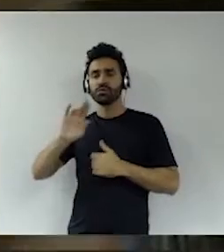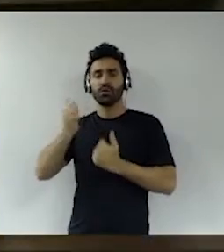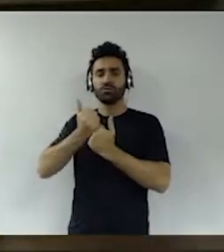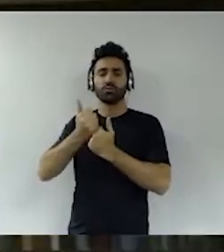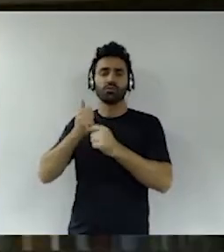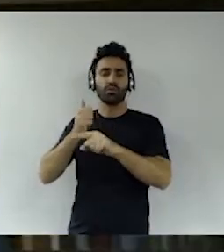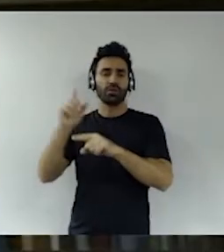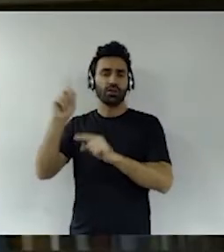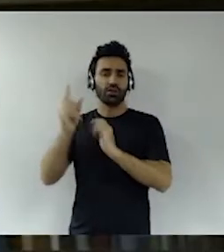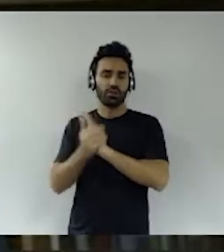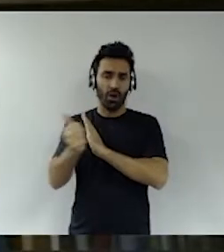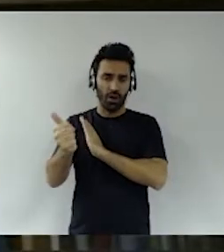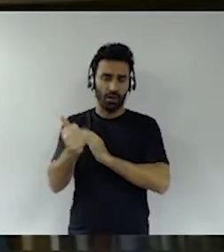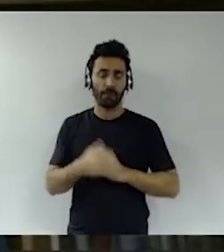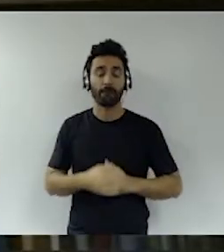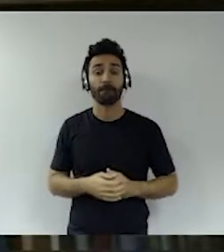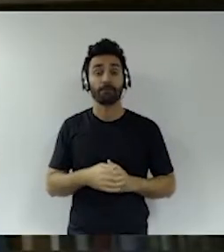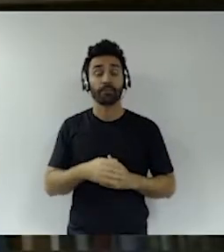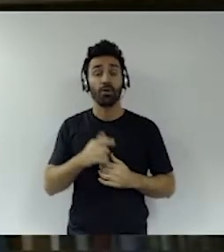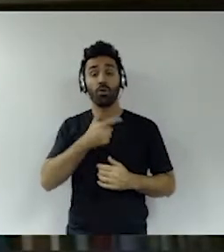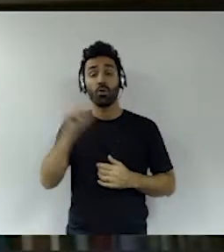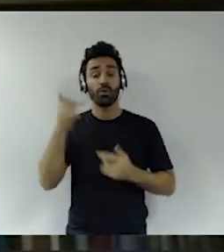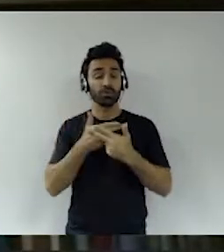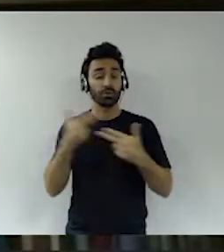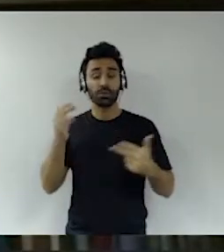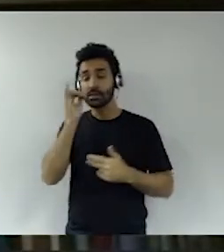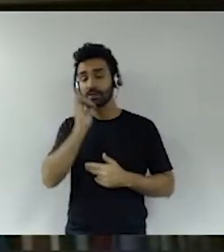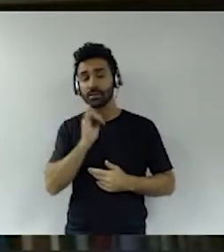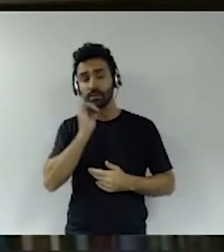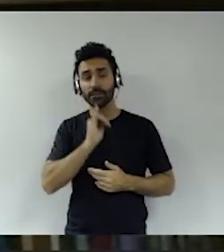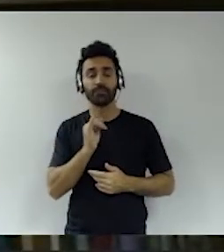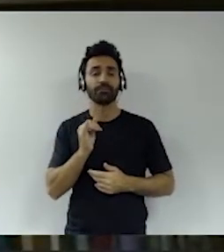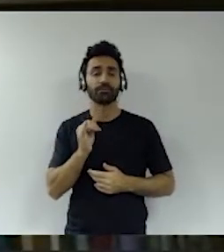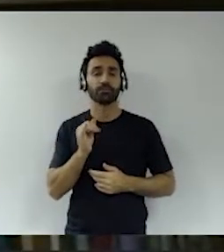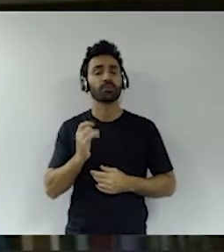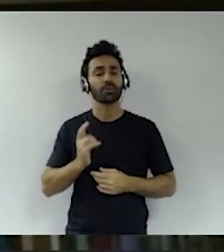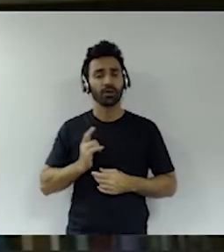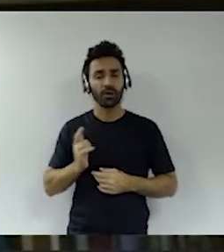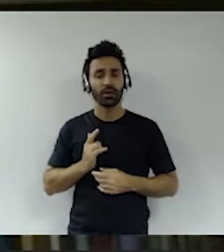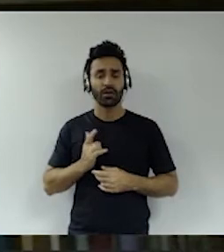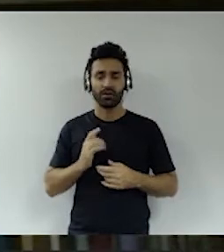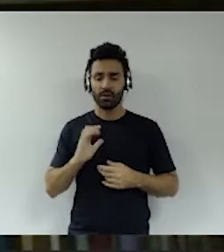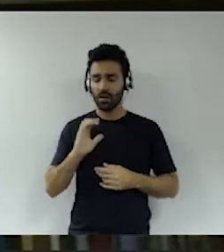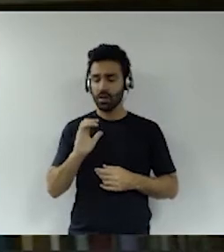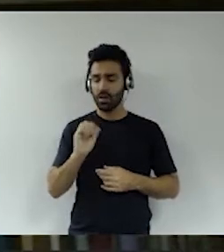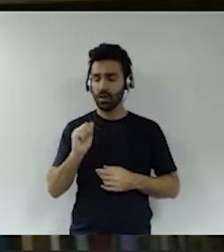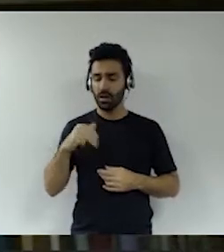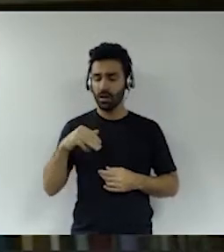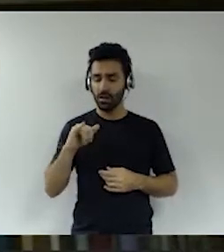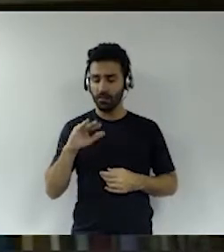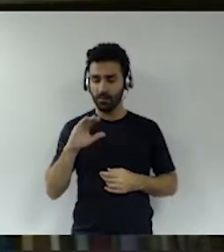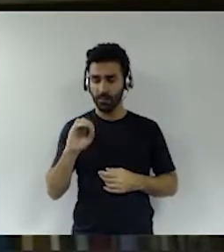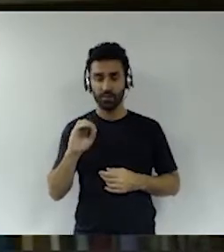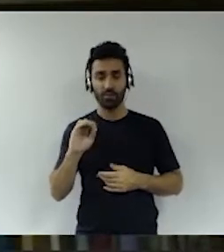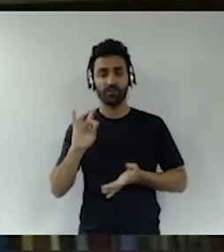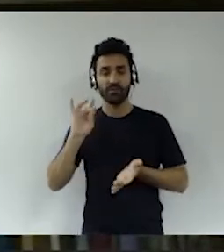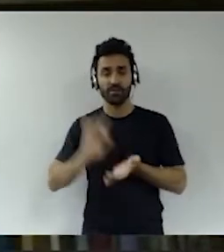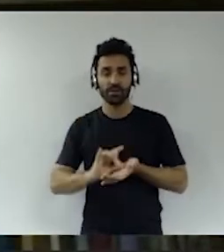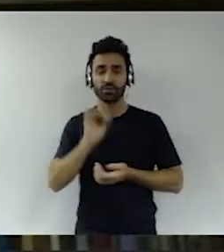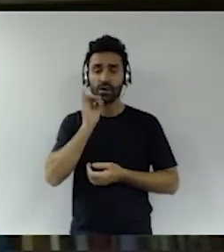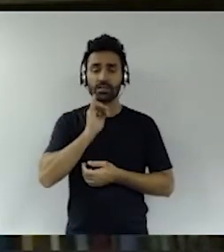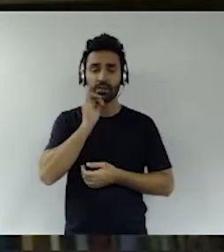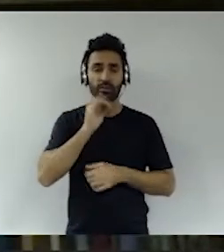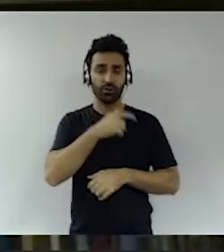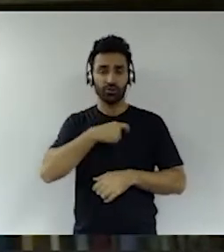situações não tão drásticas são, por exemplo, aquelas situações em que há um câmbio, uma taxa de câmbio fixa, como, por exemplo, em Hong